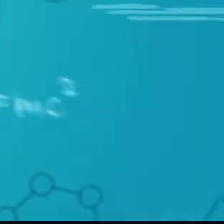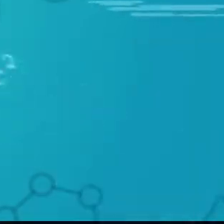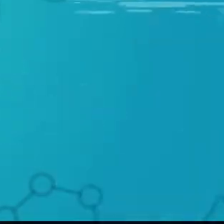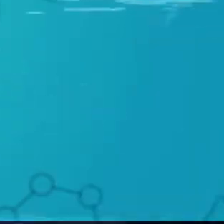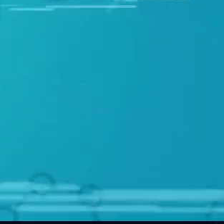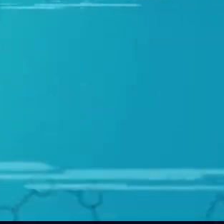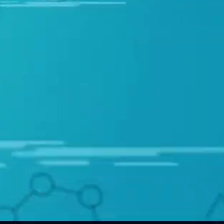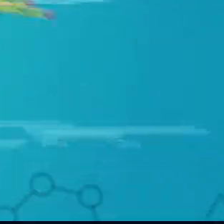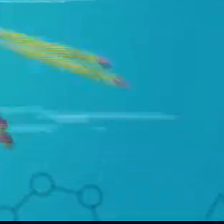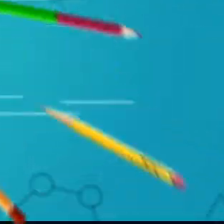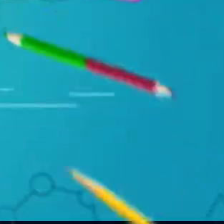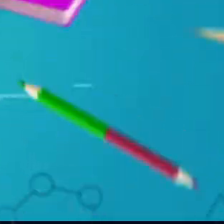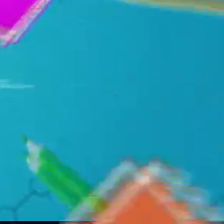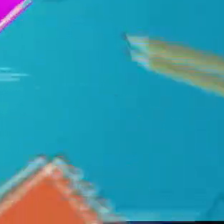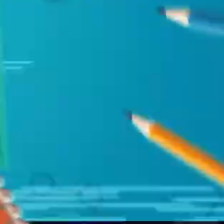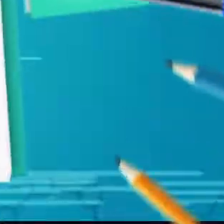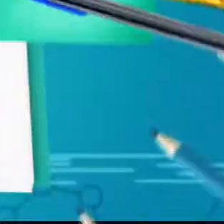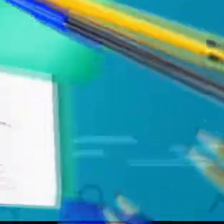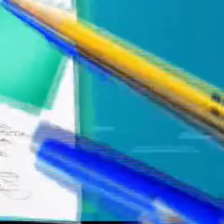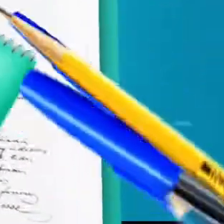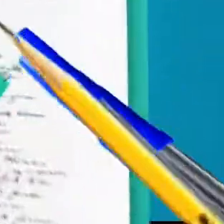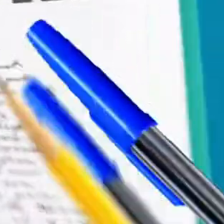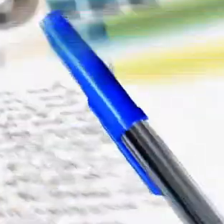E aí